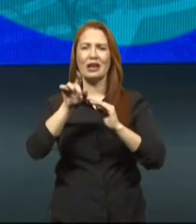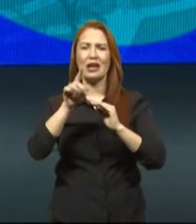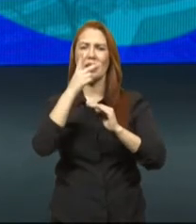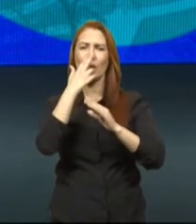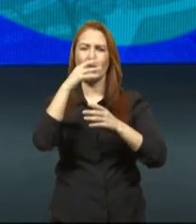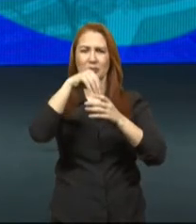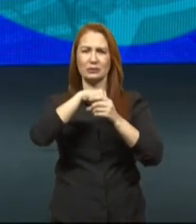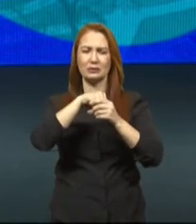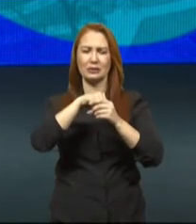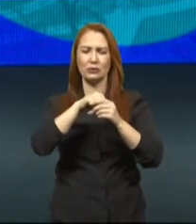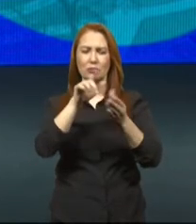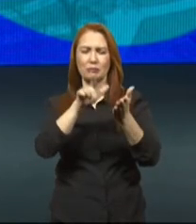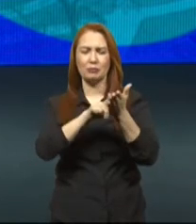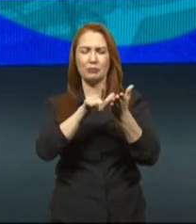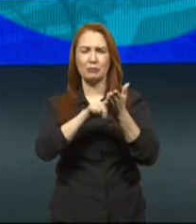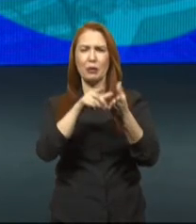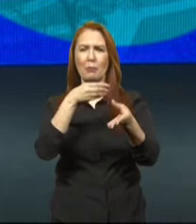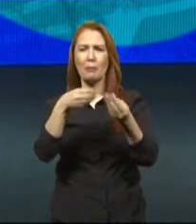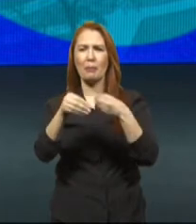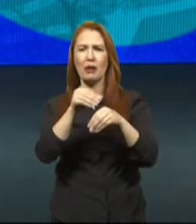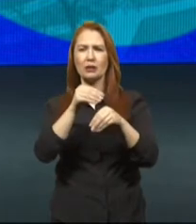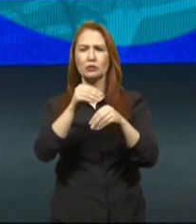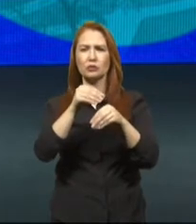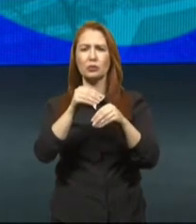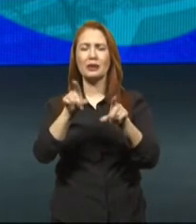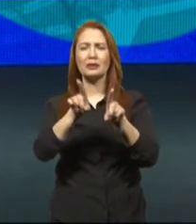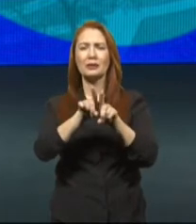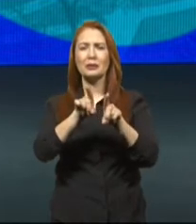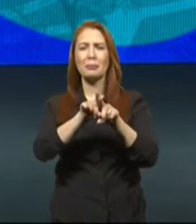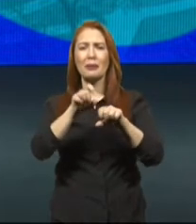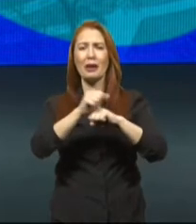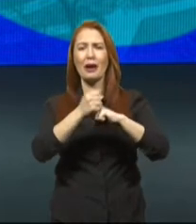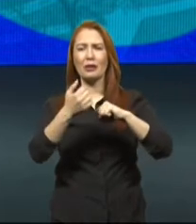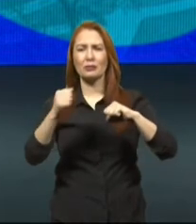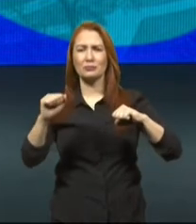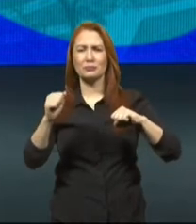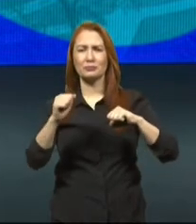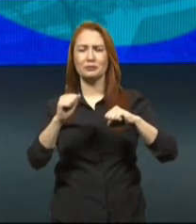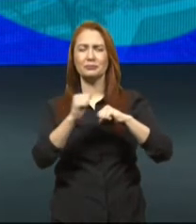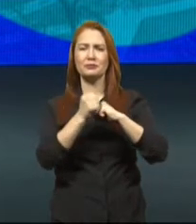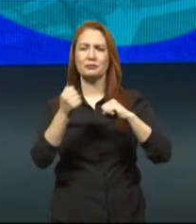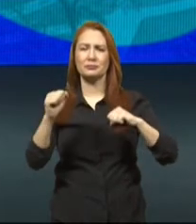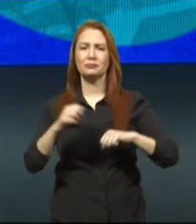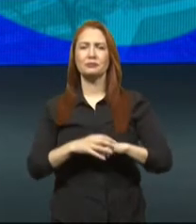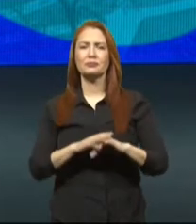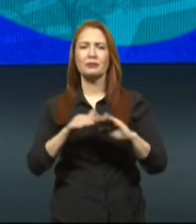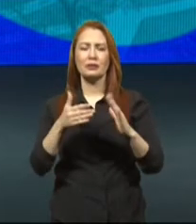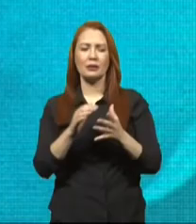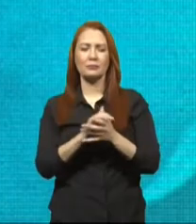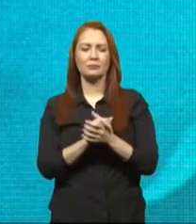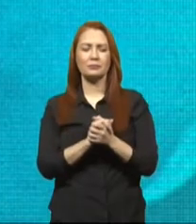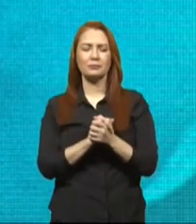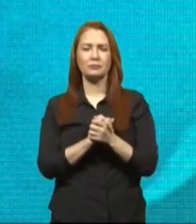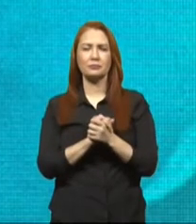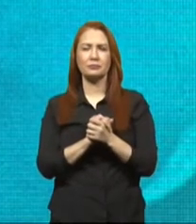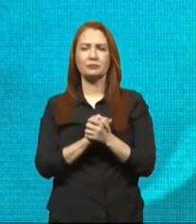para fazer a reciclagem desse material. Uhum. Então, muitas vezes, falta incentivo e vontade. Claro. Então, tu vê,